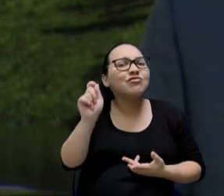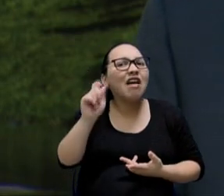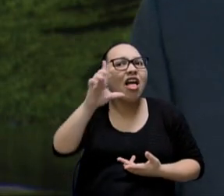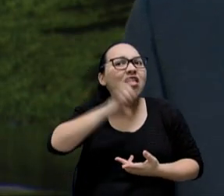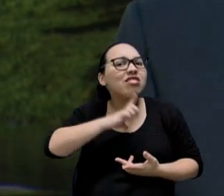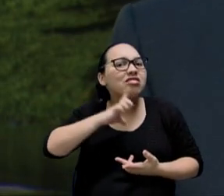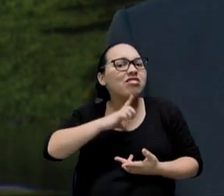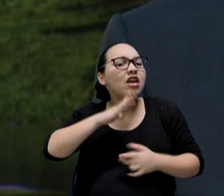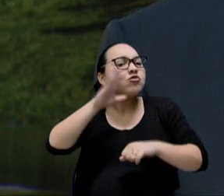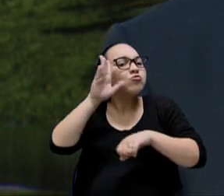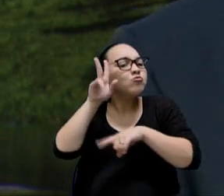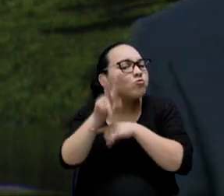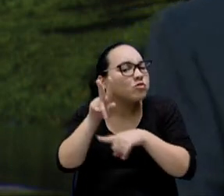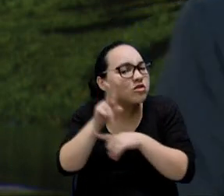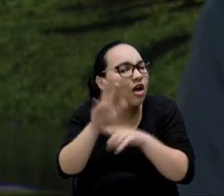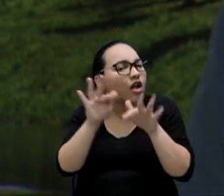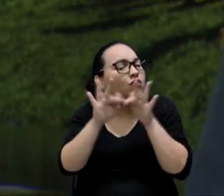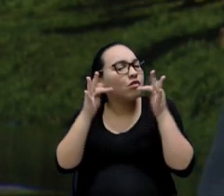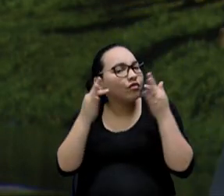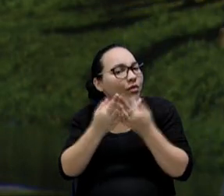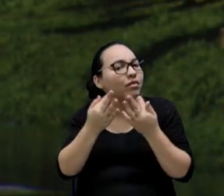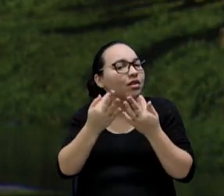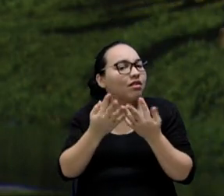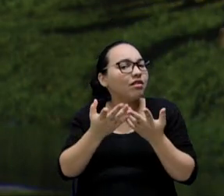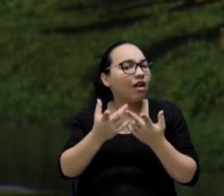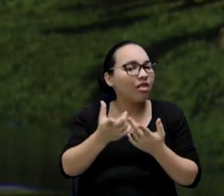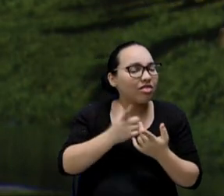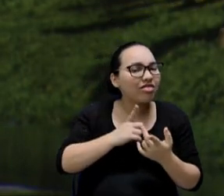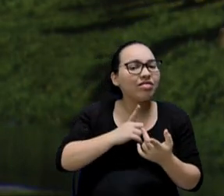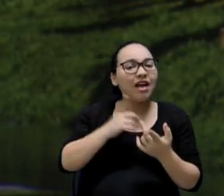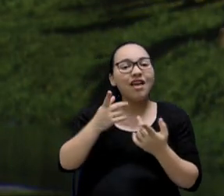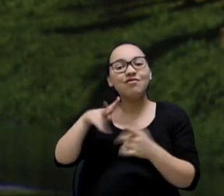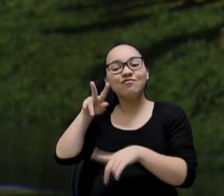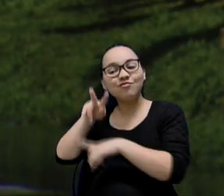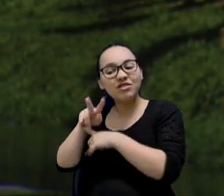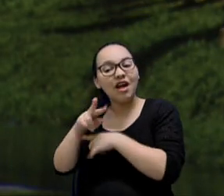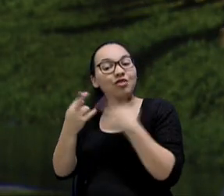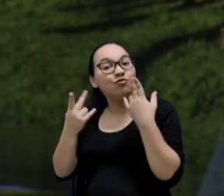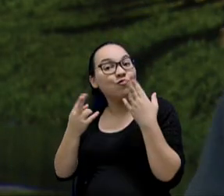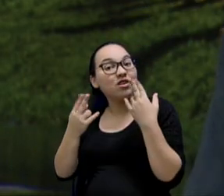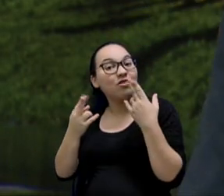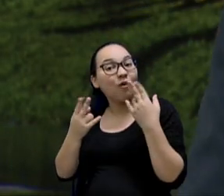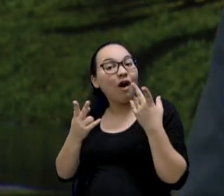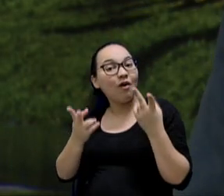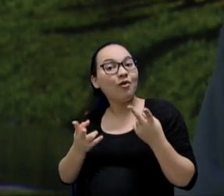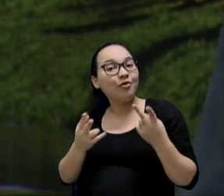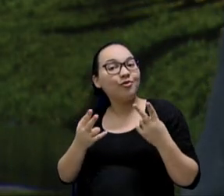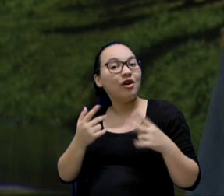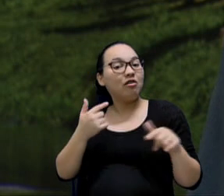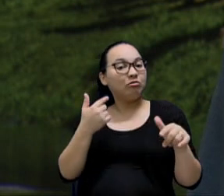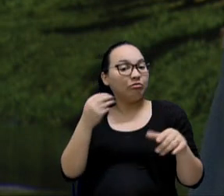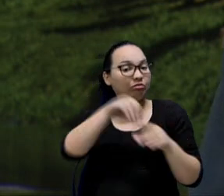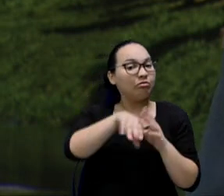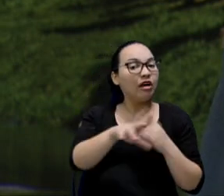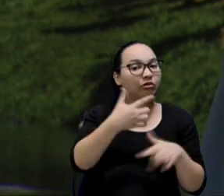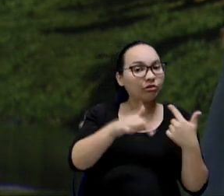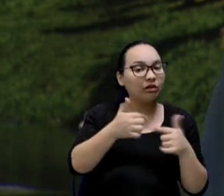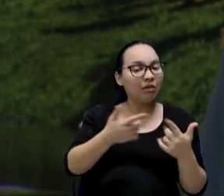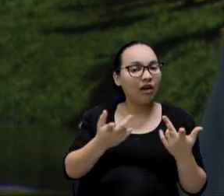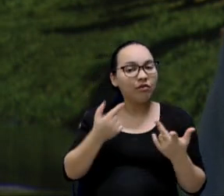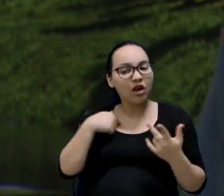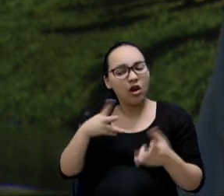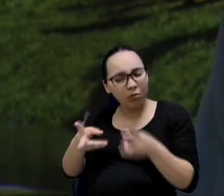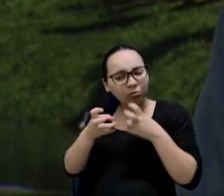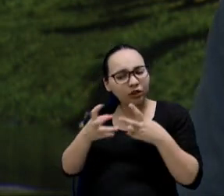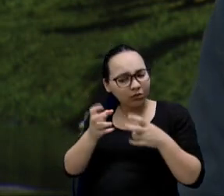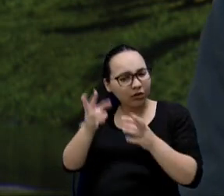zelo com a família e é um bom profissional, terá esse mesmo zelo aqui na condução do DENTER-7. E é o que nós estamos